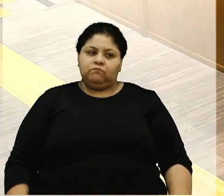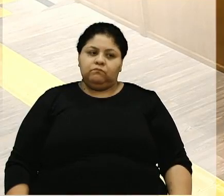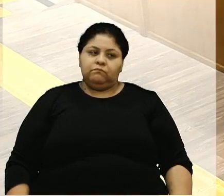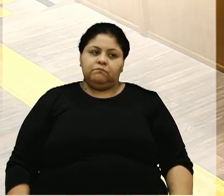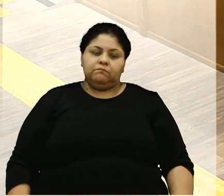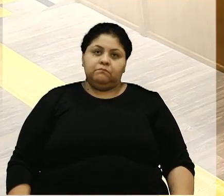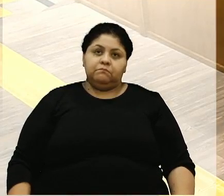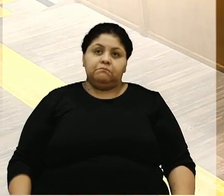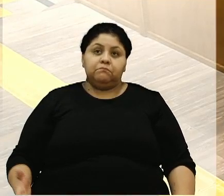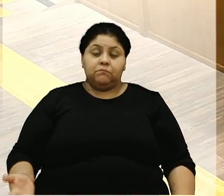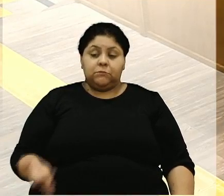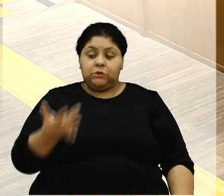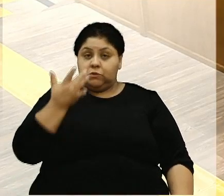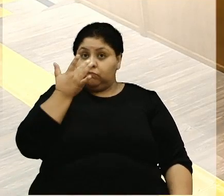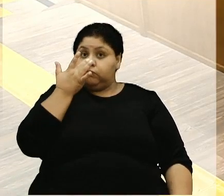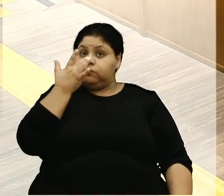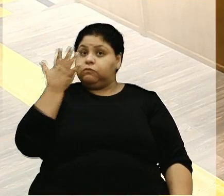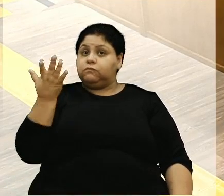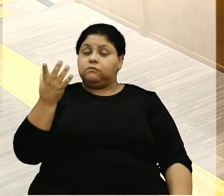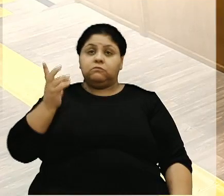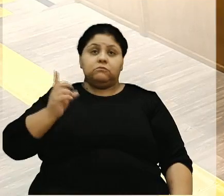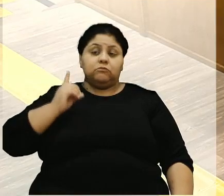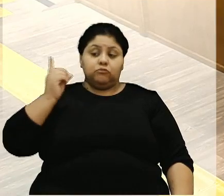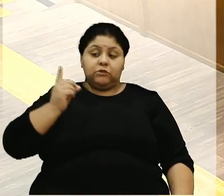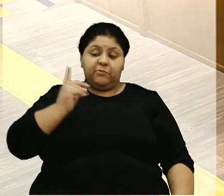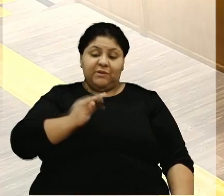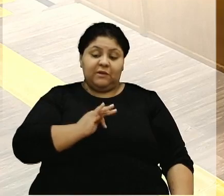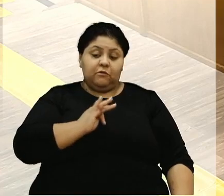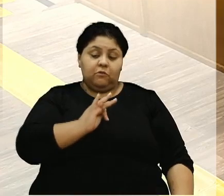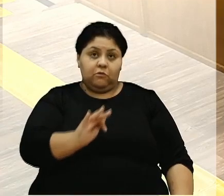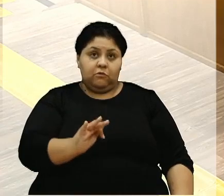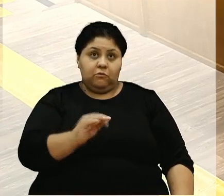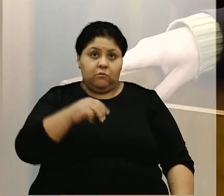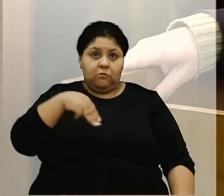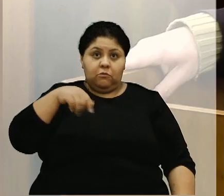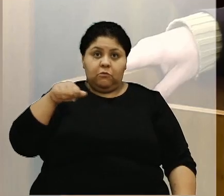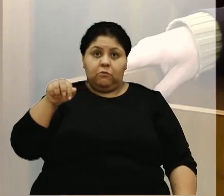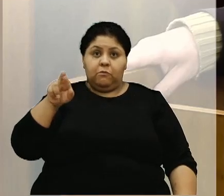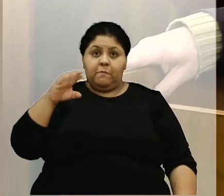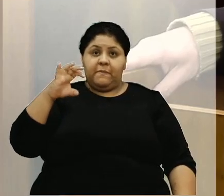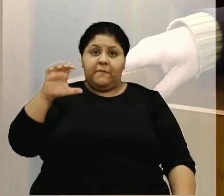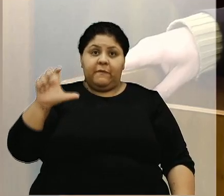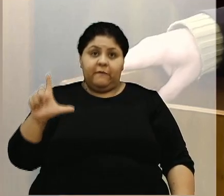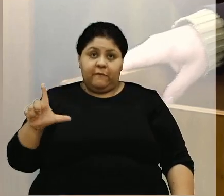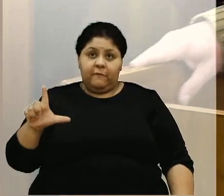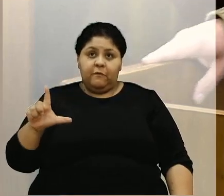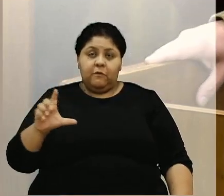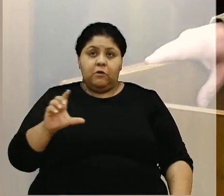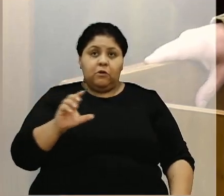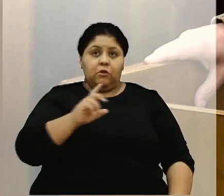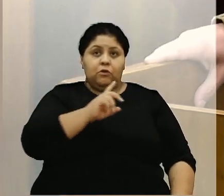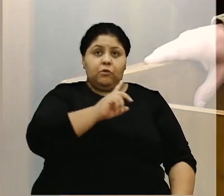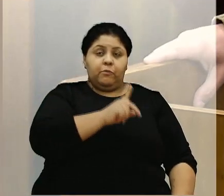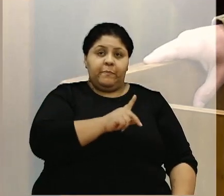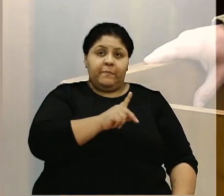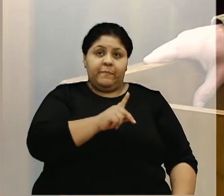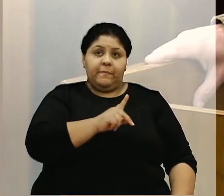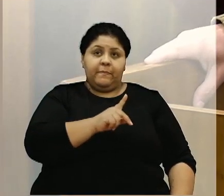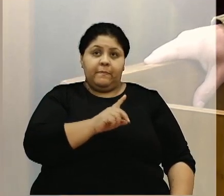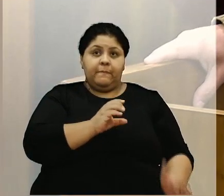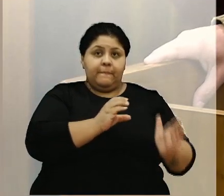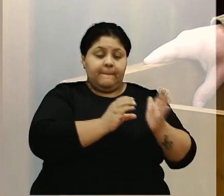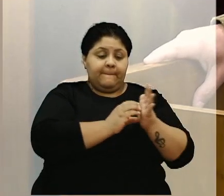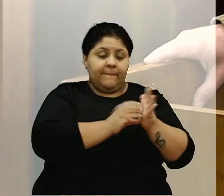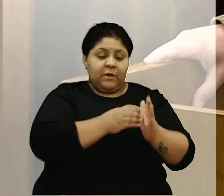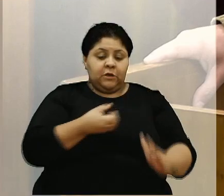Muito me admira um deputado federal, Marcel Von Ratter, do Partido Novo, aqui que representa o nosso